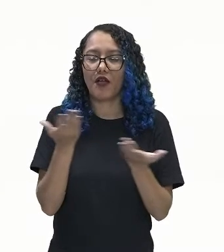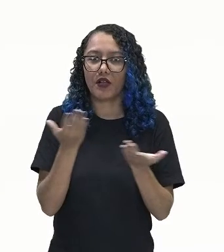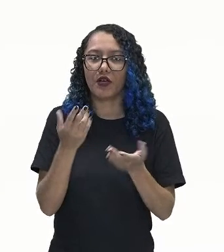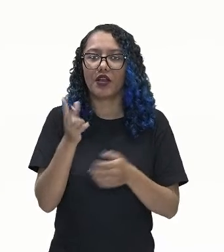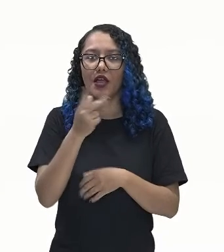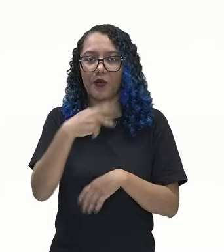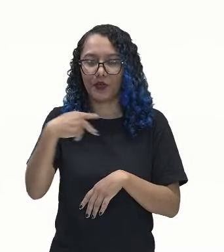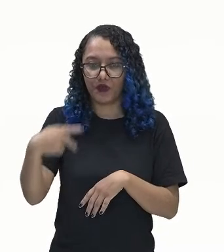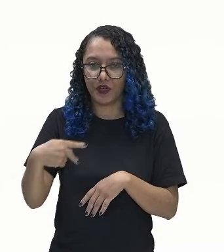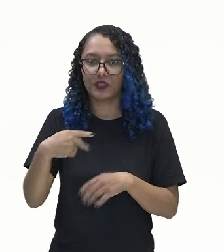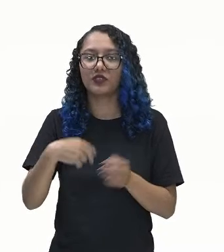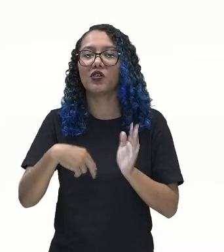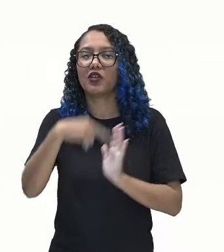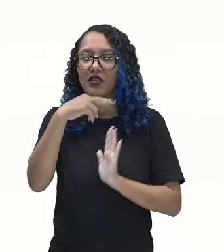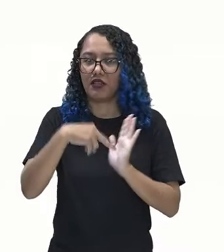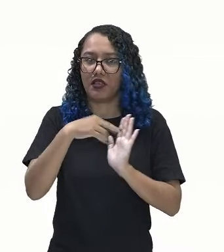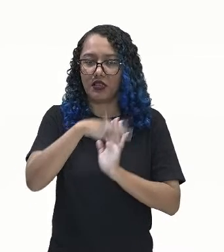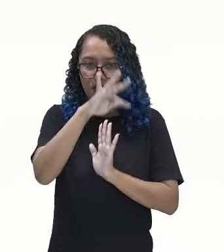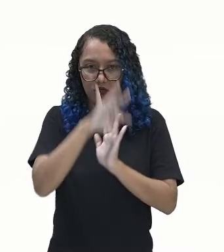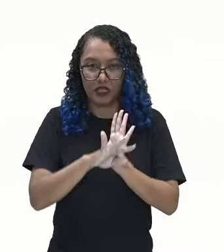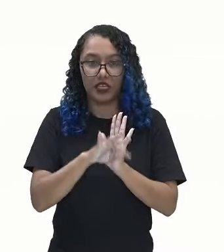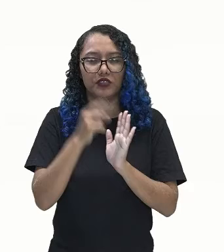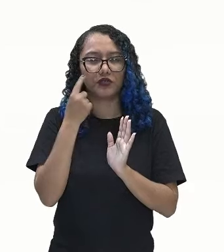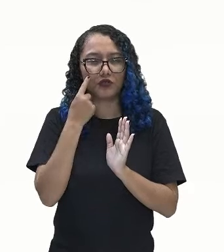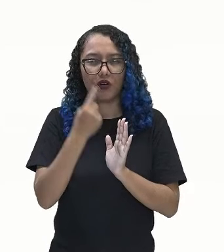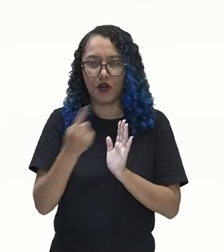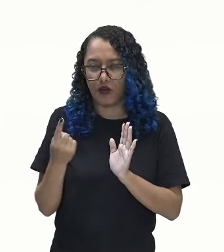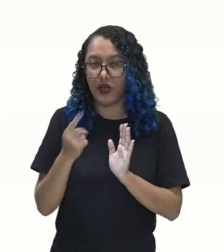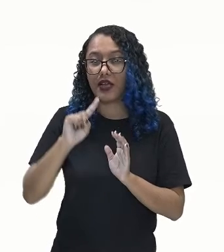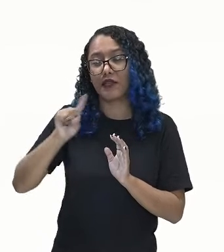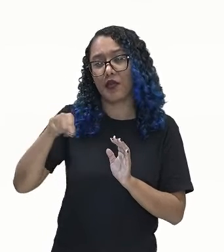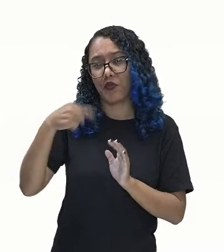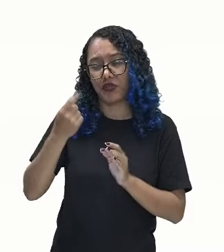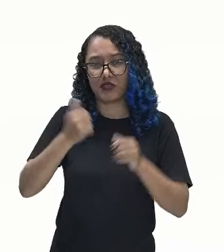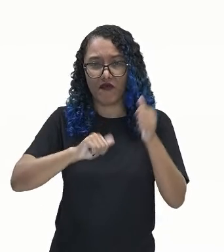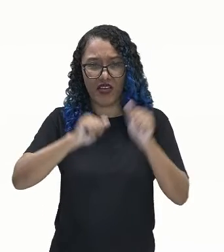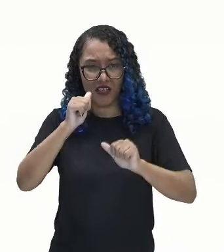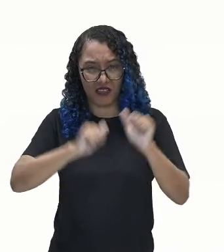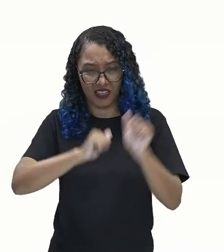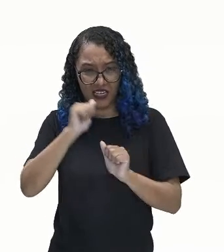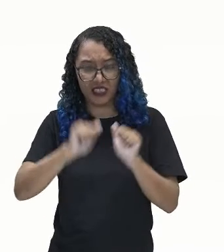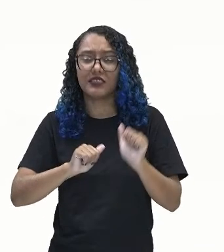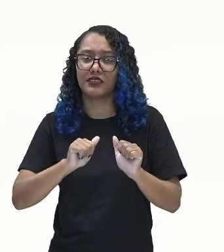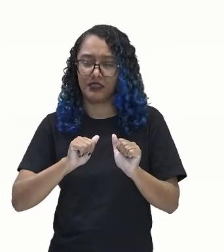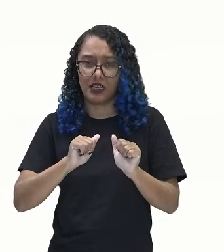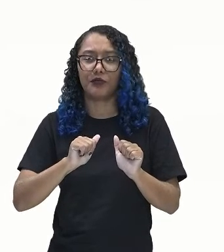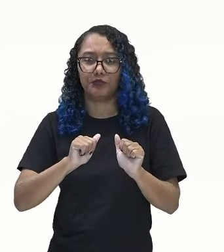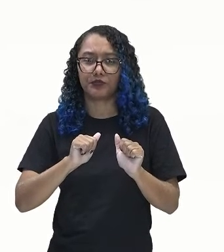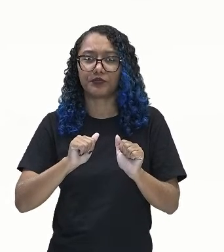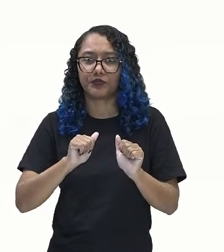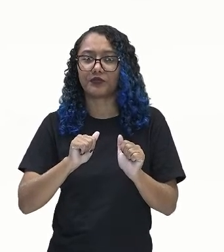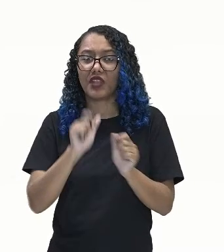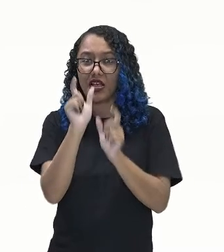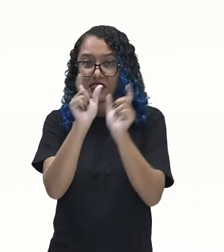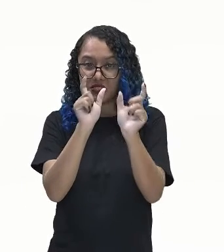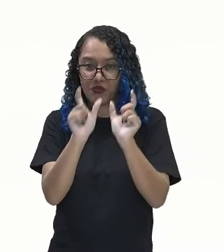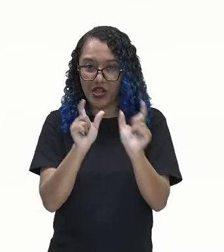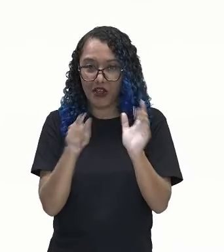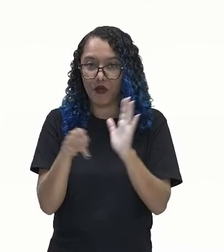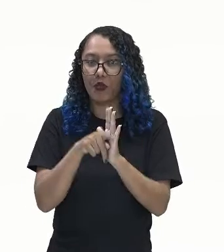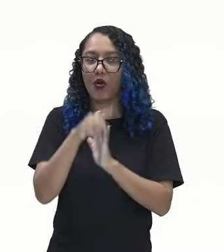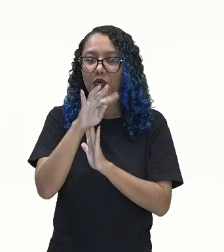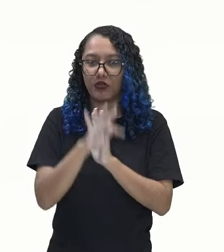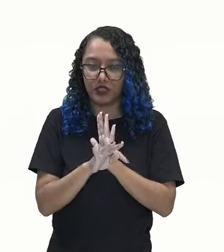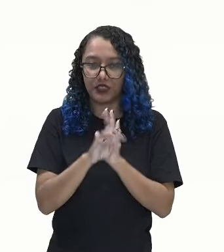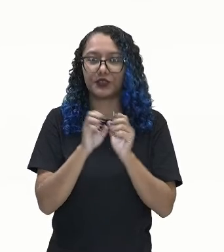apanhar constipação, ficando perrengue, mandava o próprio chamar o doutor e depois